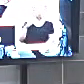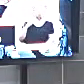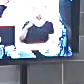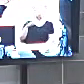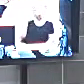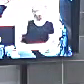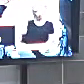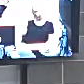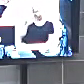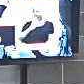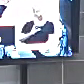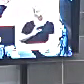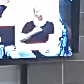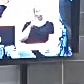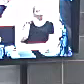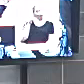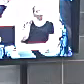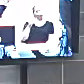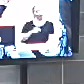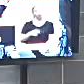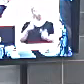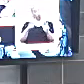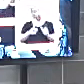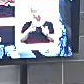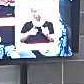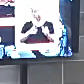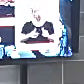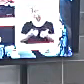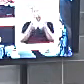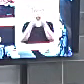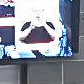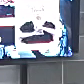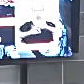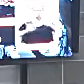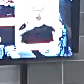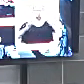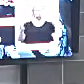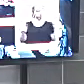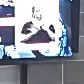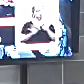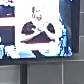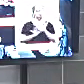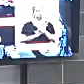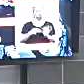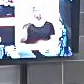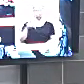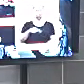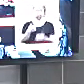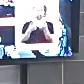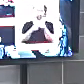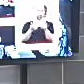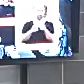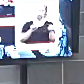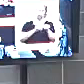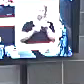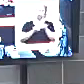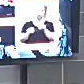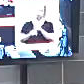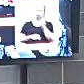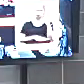é um lugar de a gente tirar o chapéu Então os ônibus todo isso aqui estragado elevador